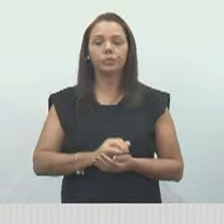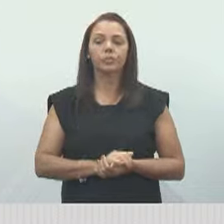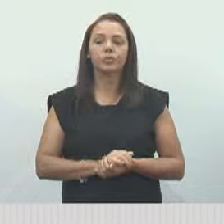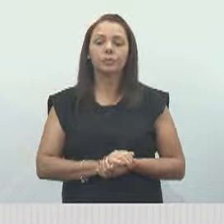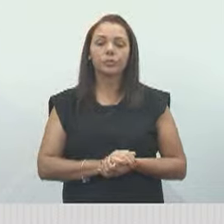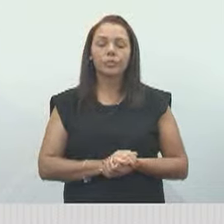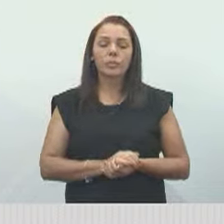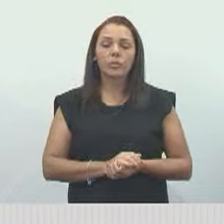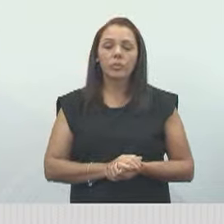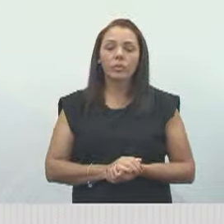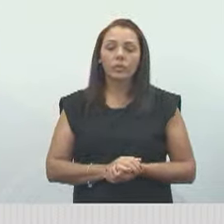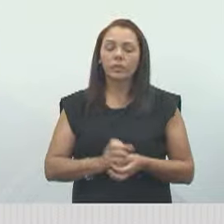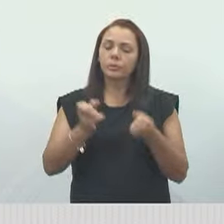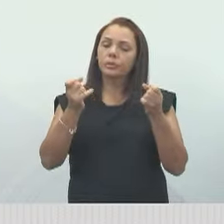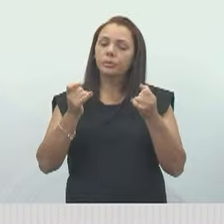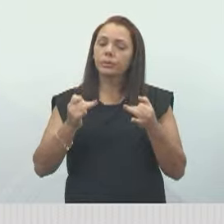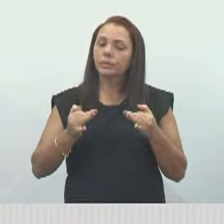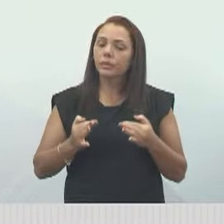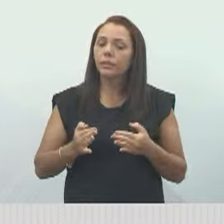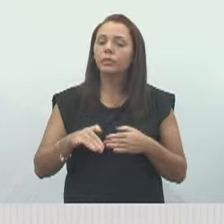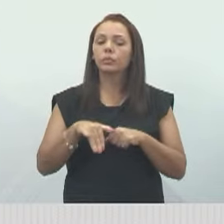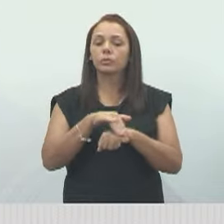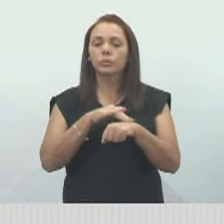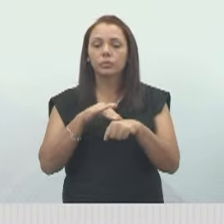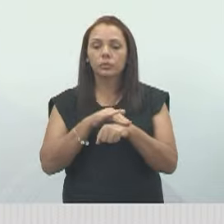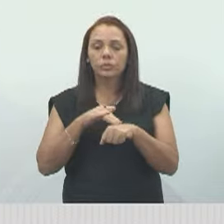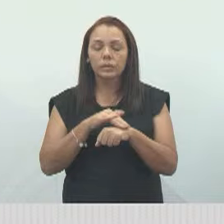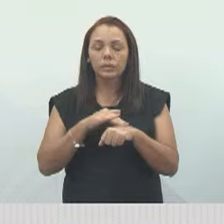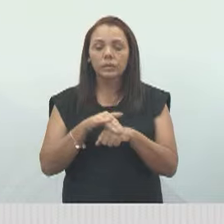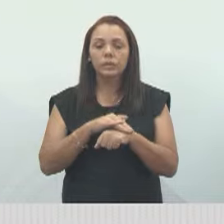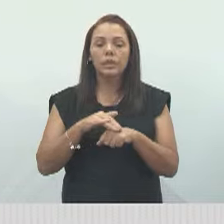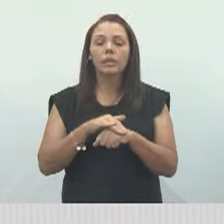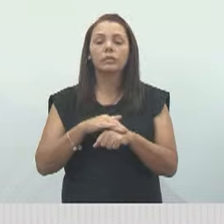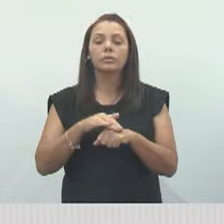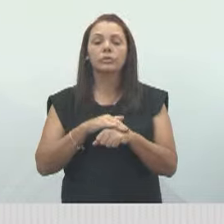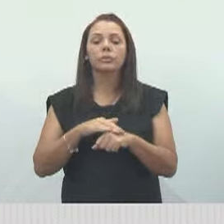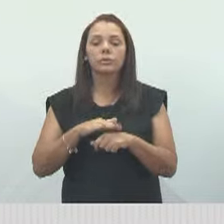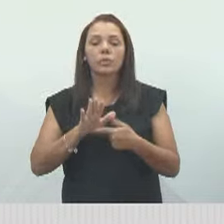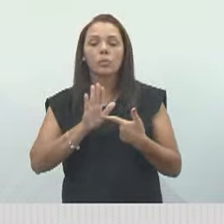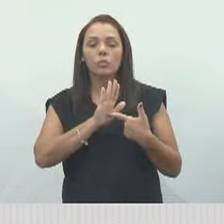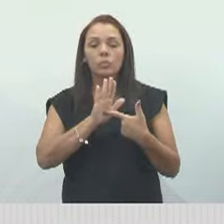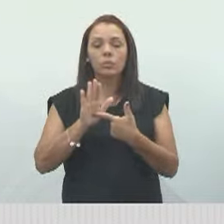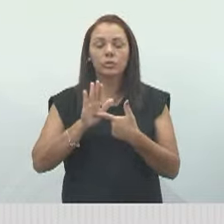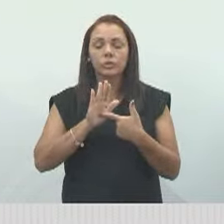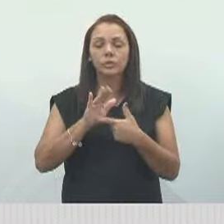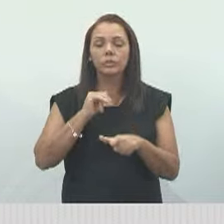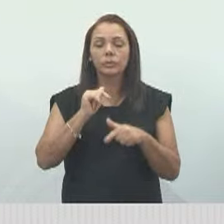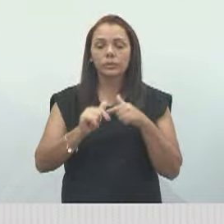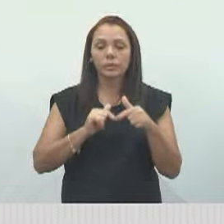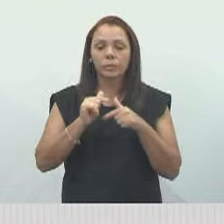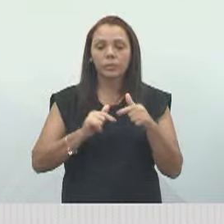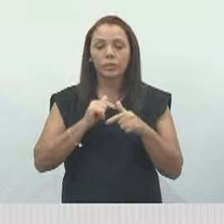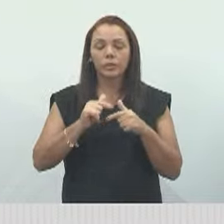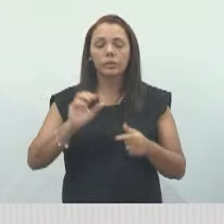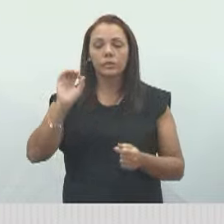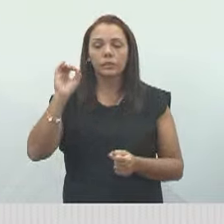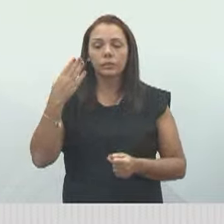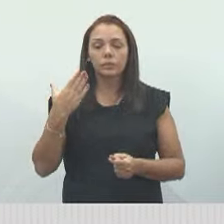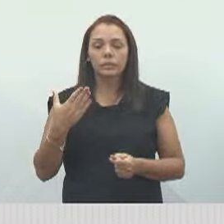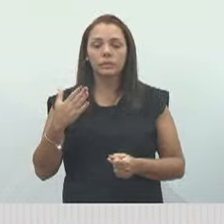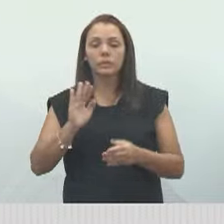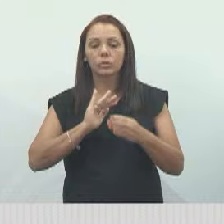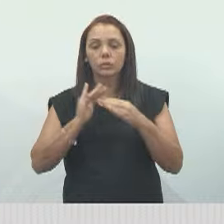onde foi explanado, foi colocado a prestação de conta do trabalho que está sendo realizado